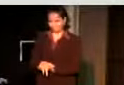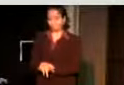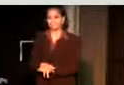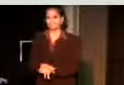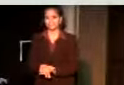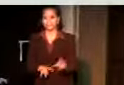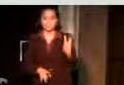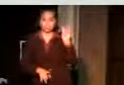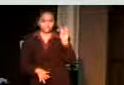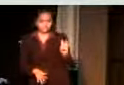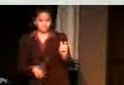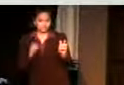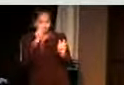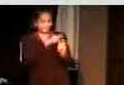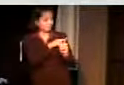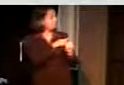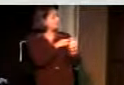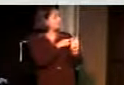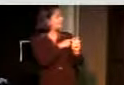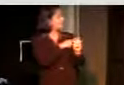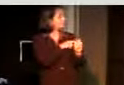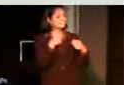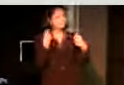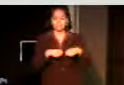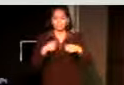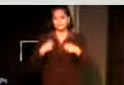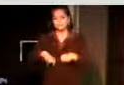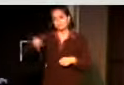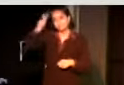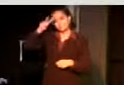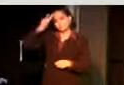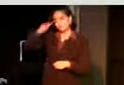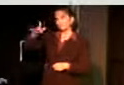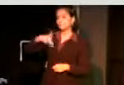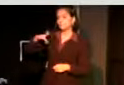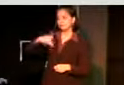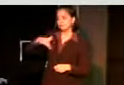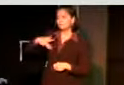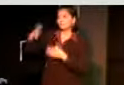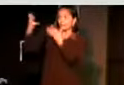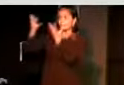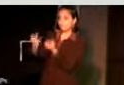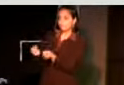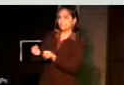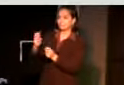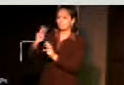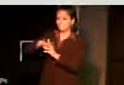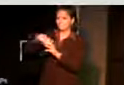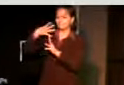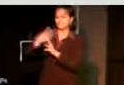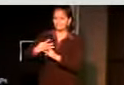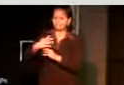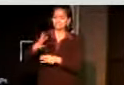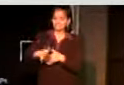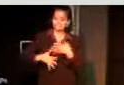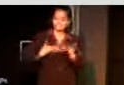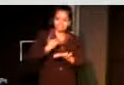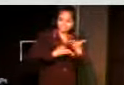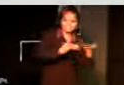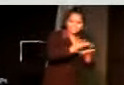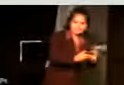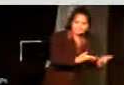o quinto passo é esse e precisamos lembrar que a misericórdia recebida frutifica quando é oferecida